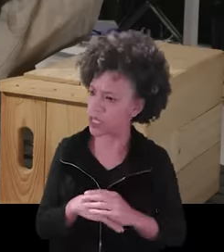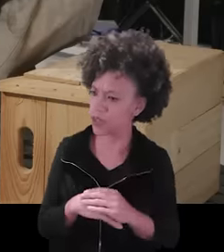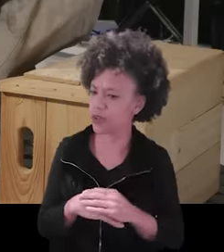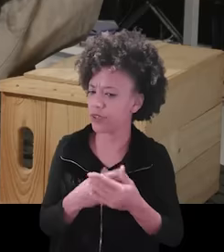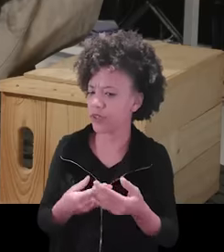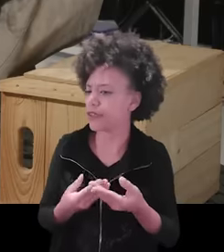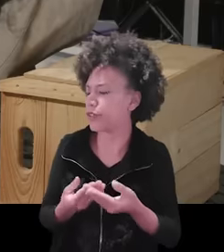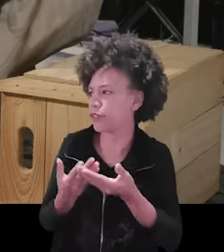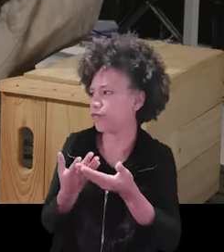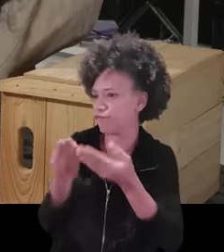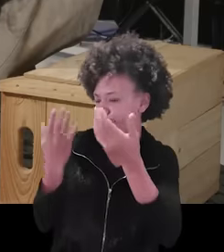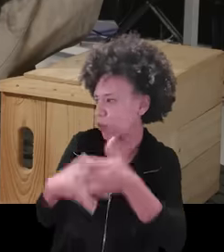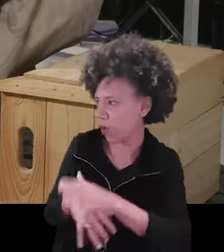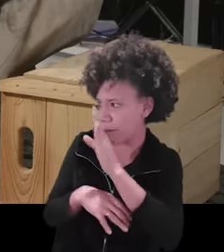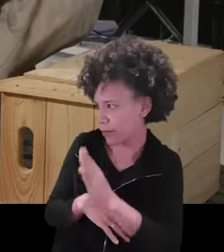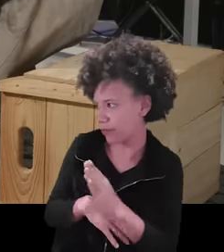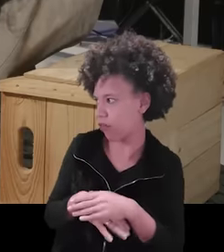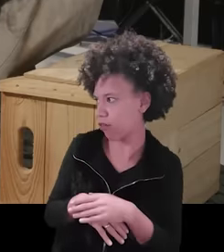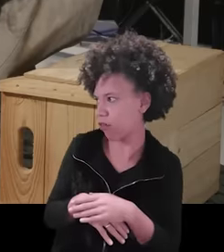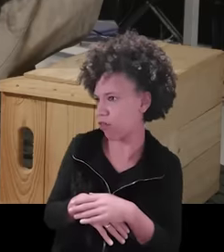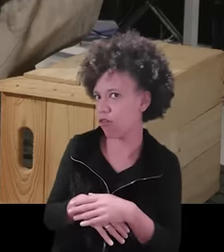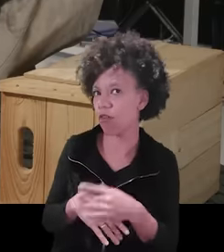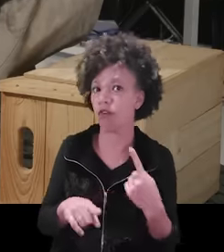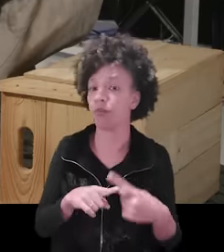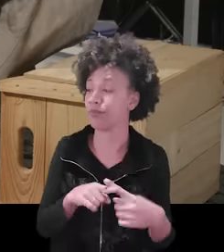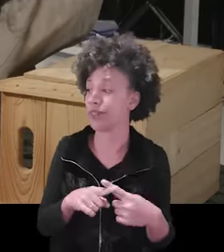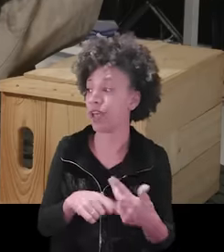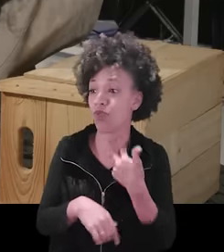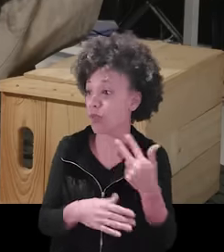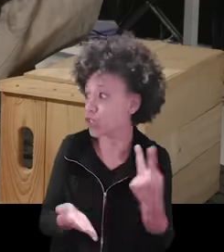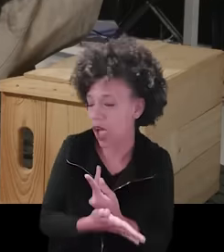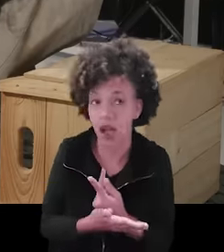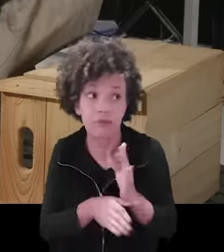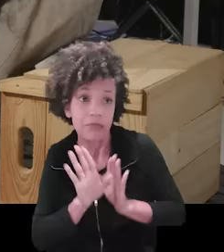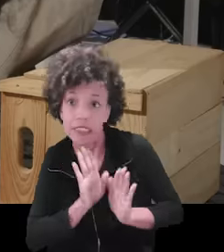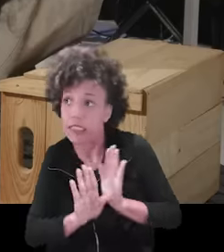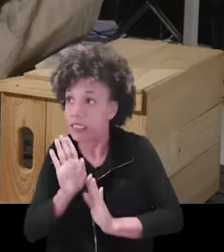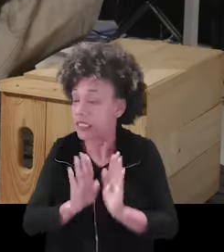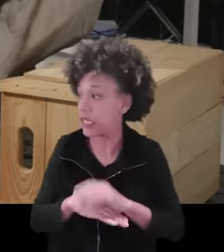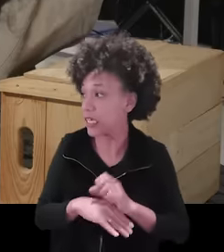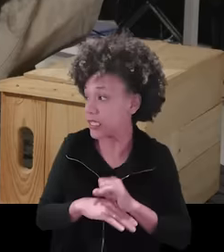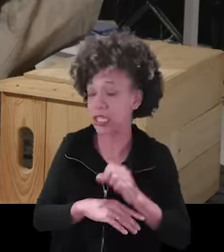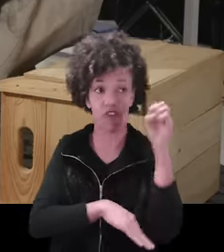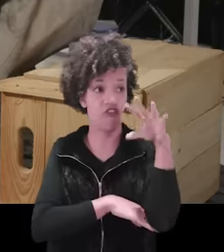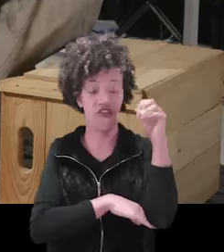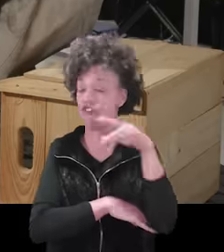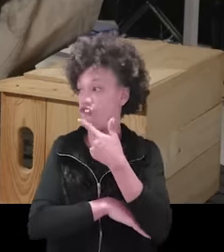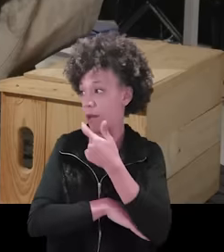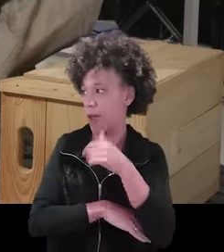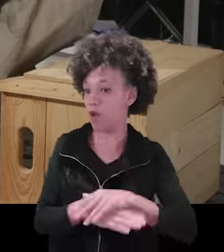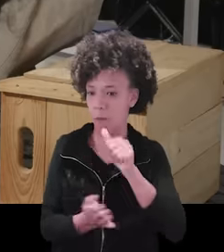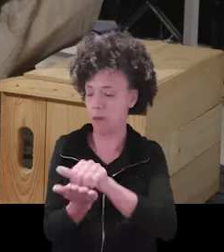brasileiro que deixa de ser brasileiro porque ele ele quem vive educado que não pode errar você guerra seja passa um